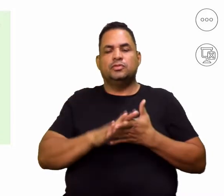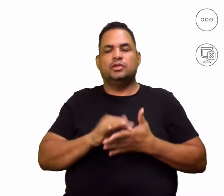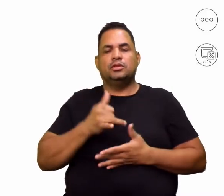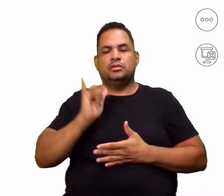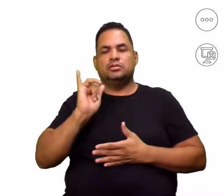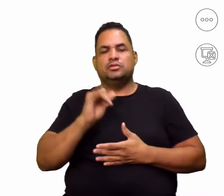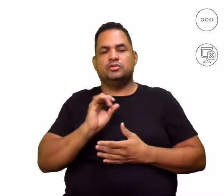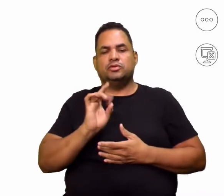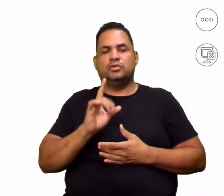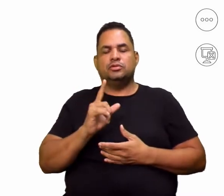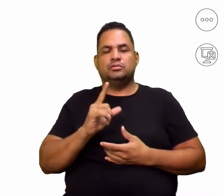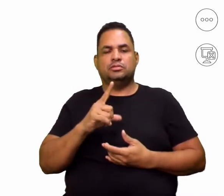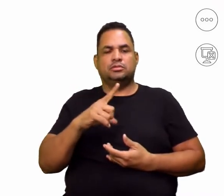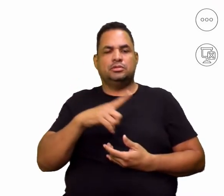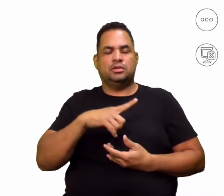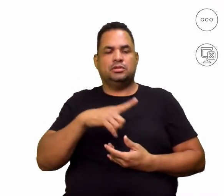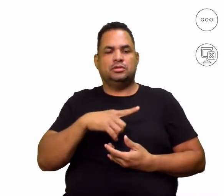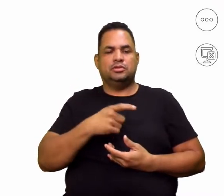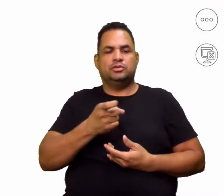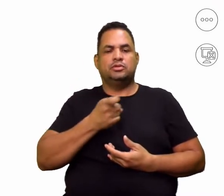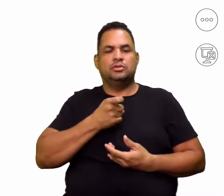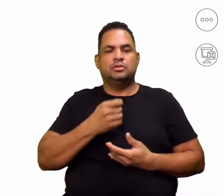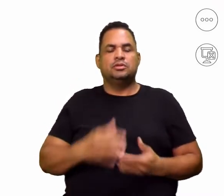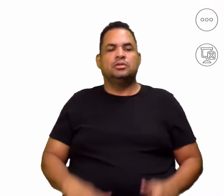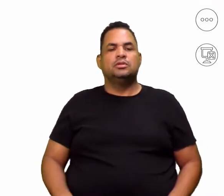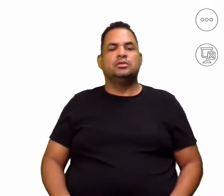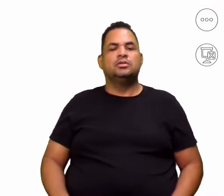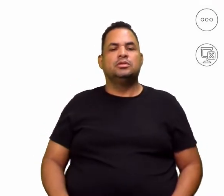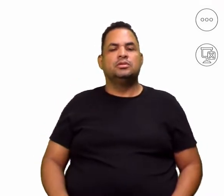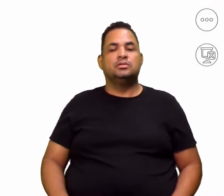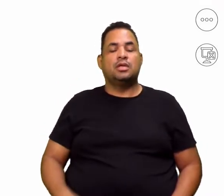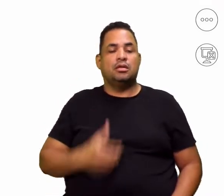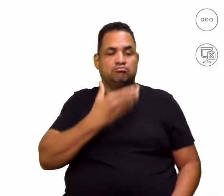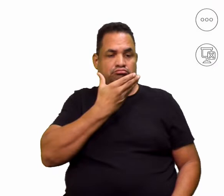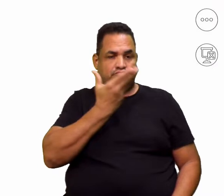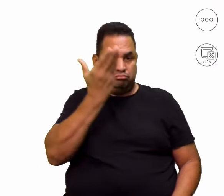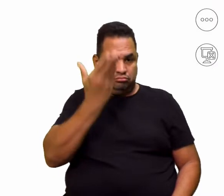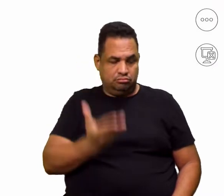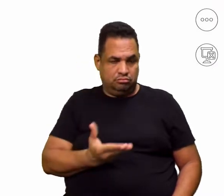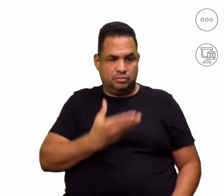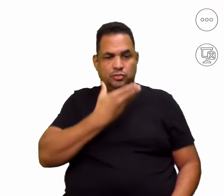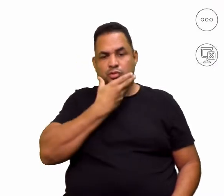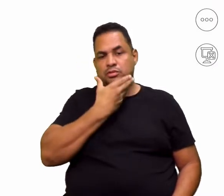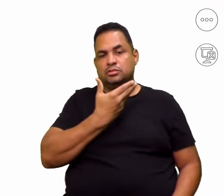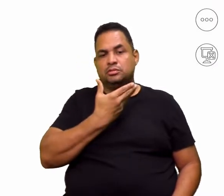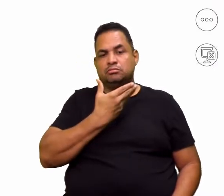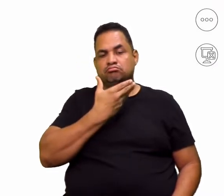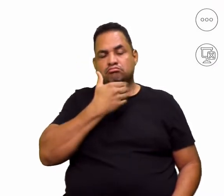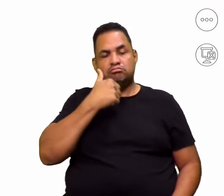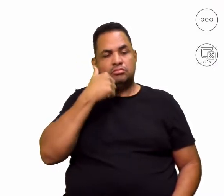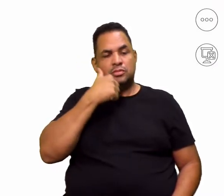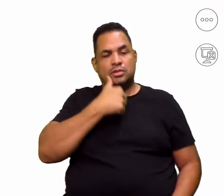o X. Nesses casos, as fêmeas são XY e os machos são